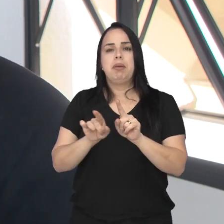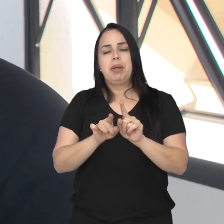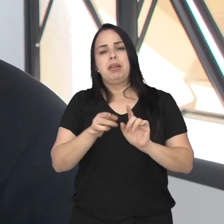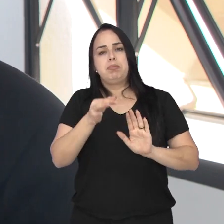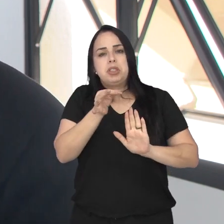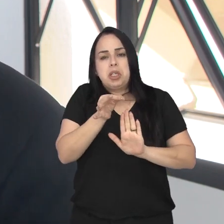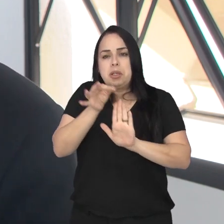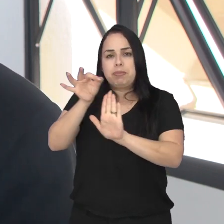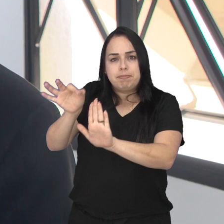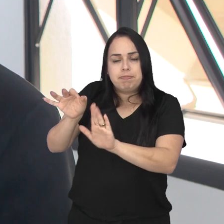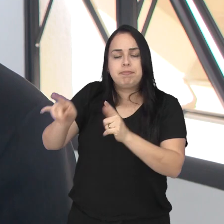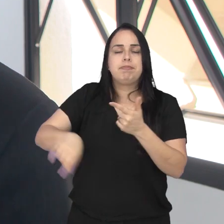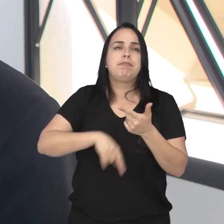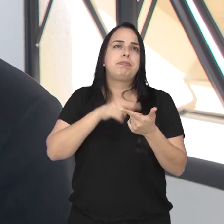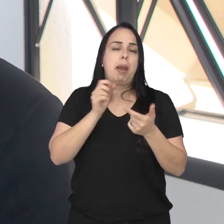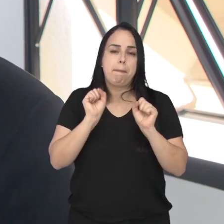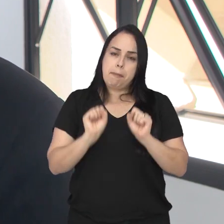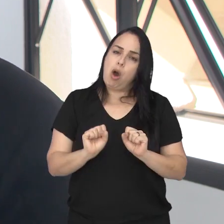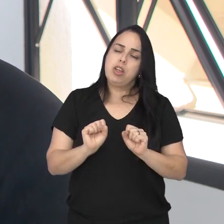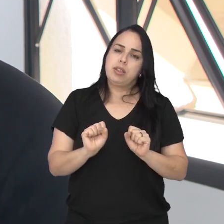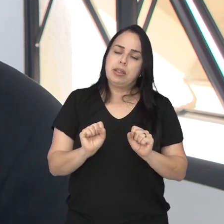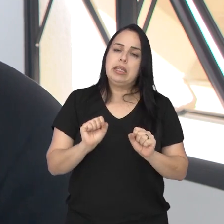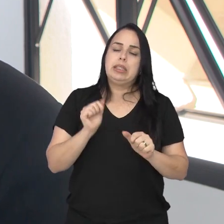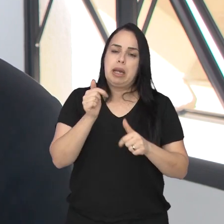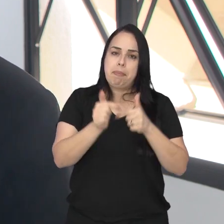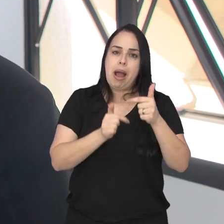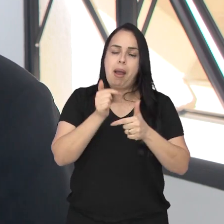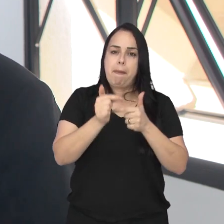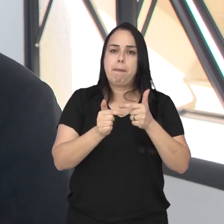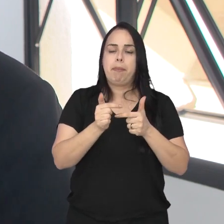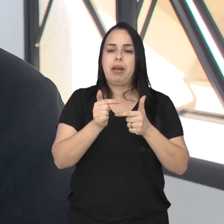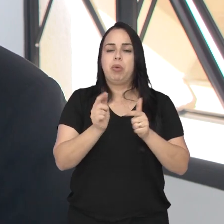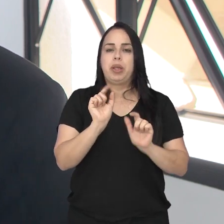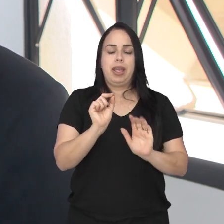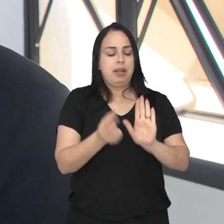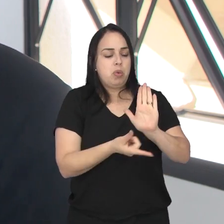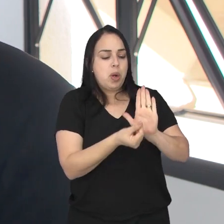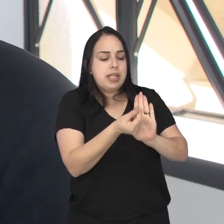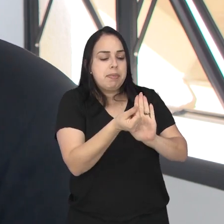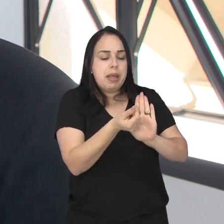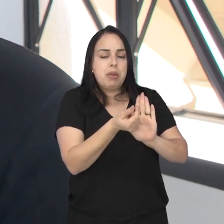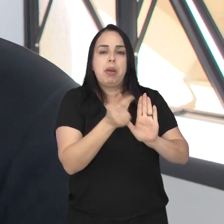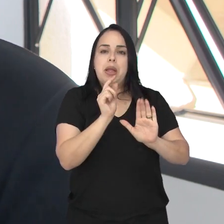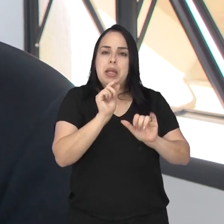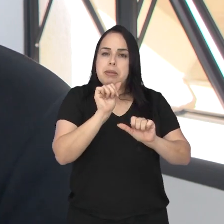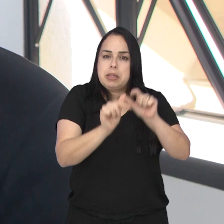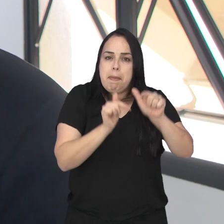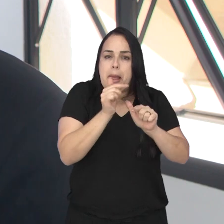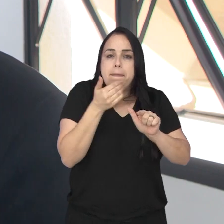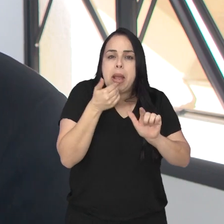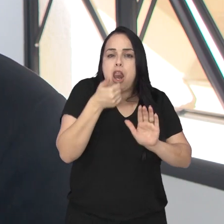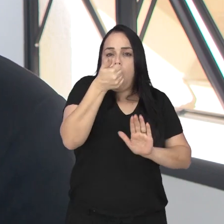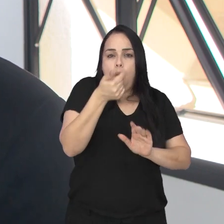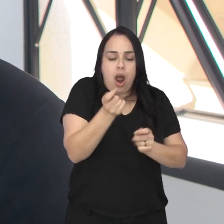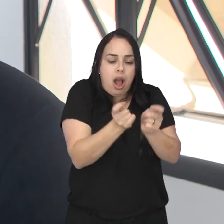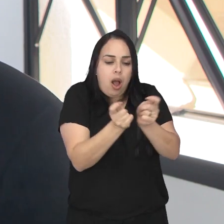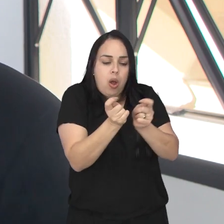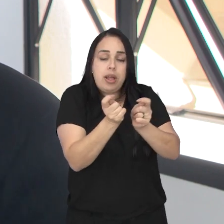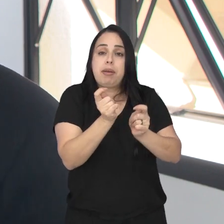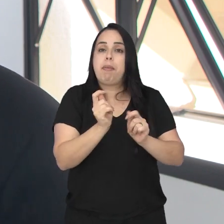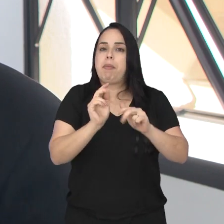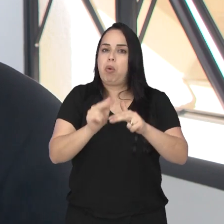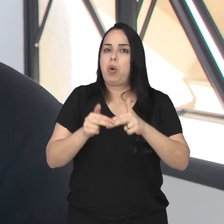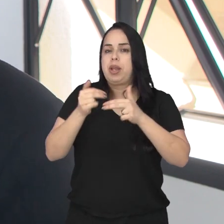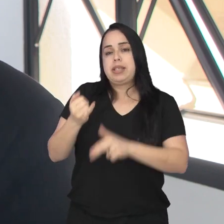encaminhar algumas indicações pode inclusive trabalhar melhor o orçamento desse ano para a saúde também então